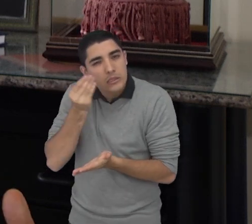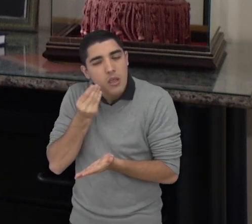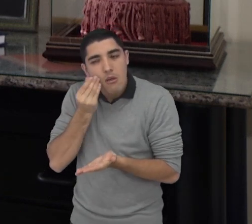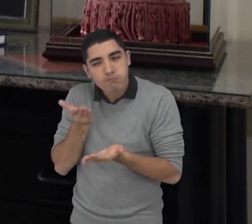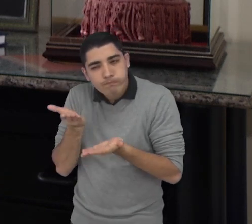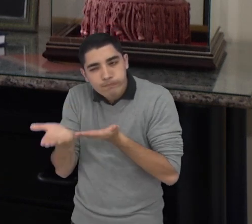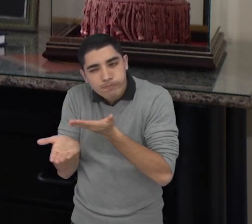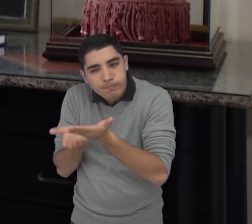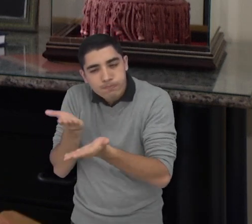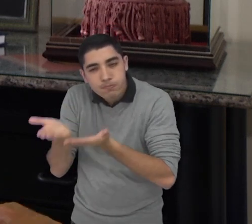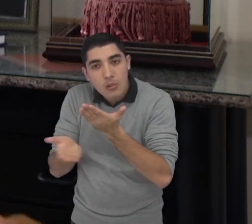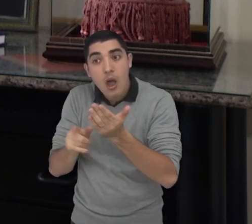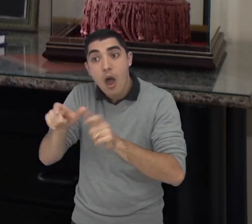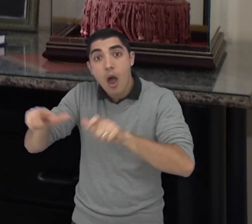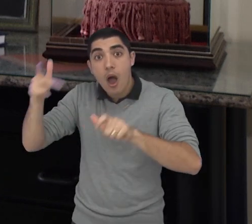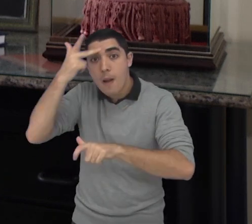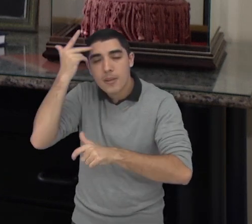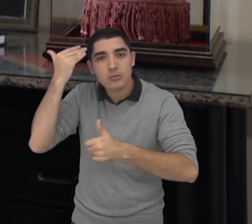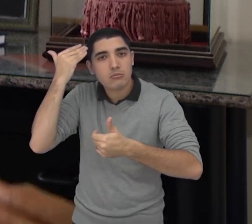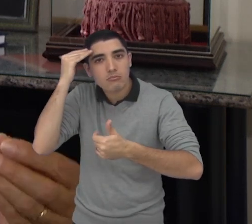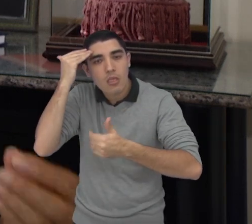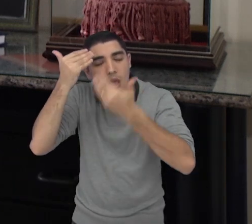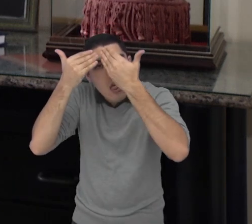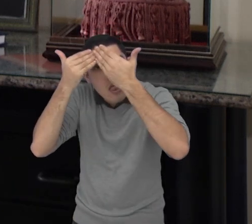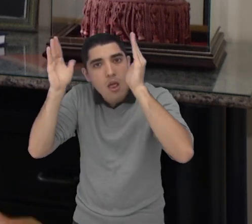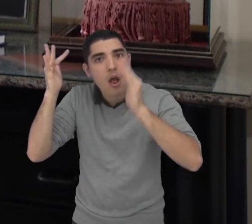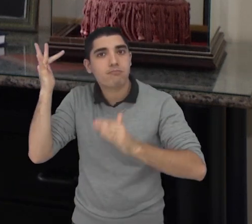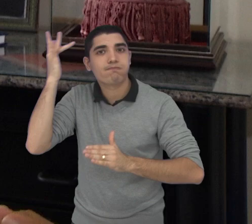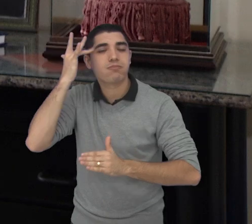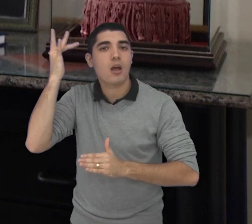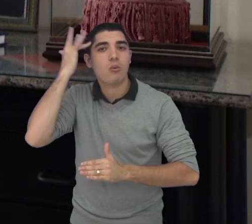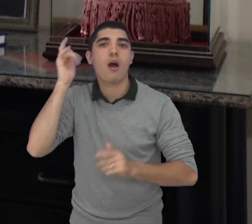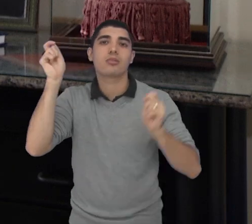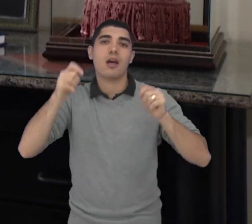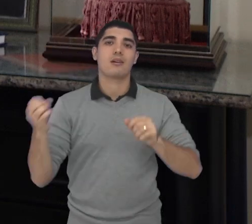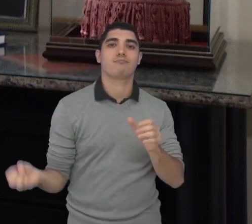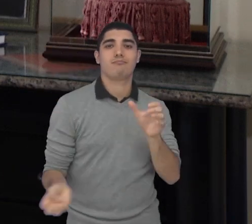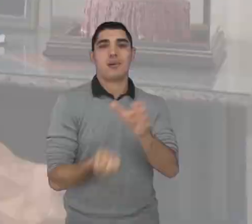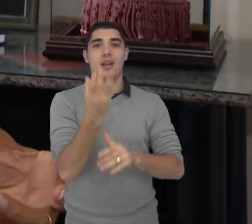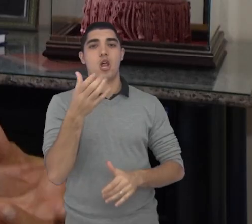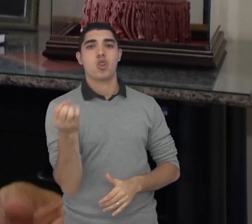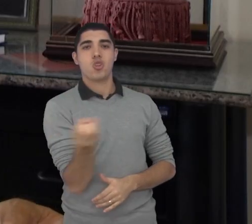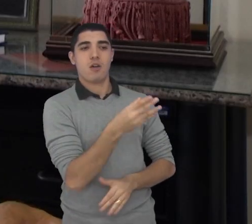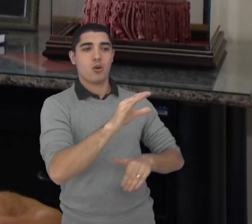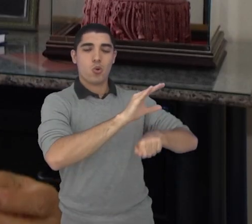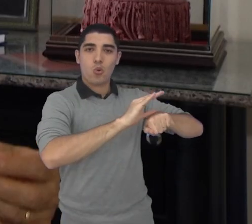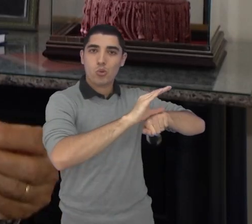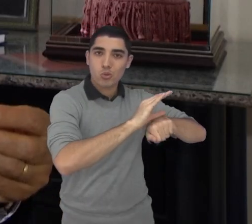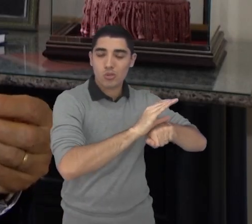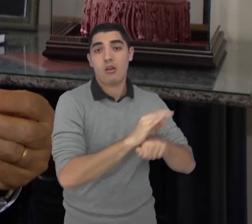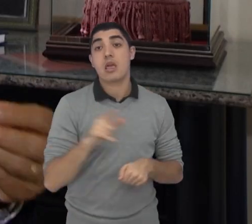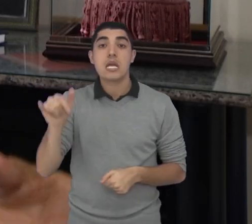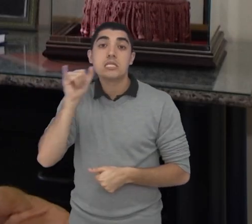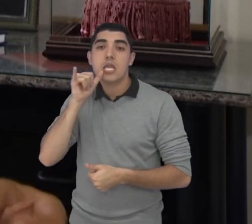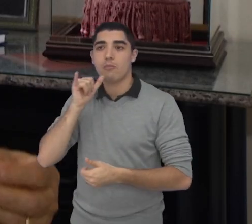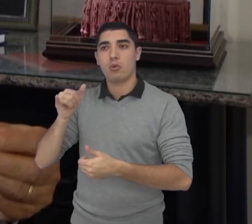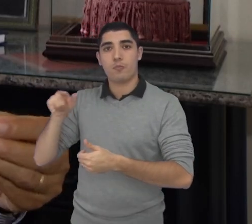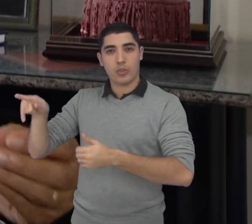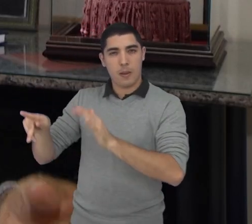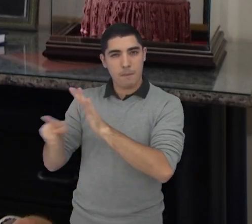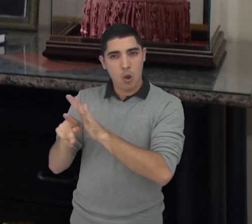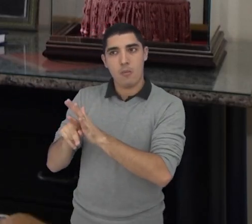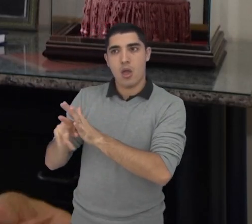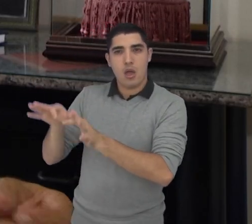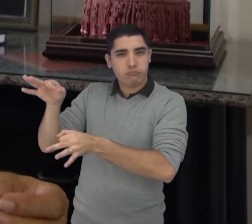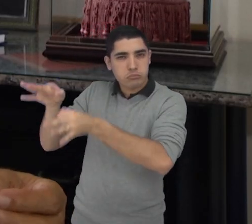para que se amadurecesse as mentes constitucionais. Estabeleceu um pouco do